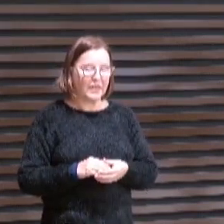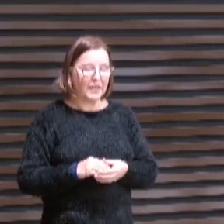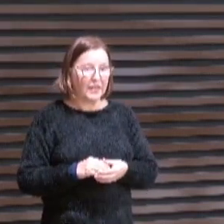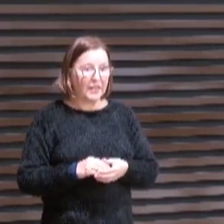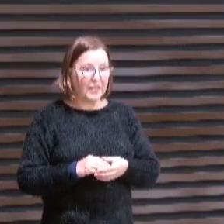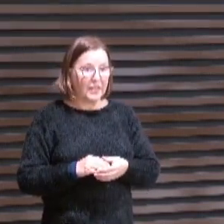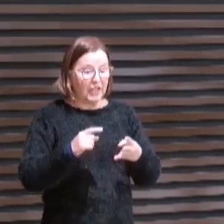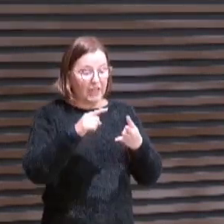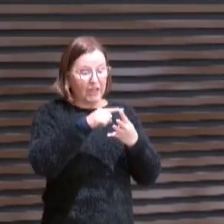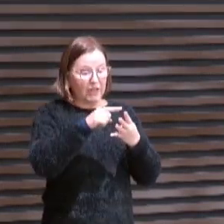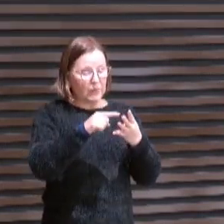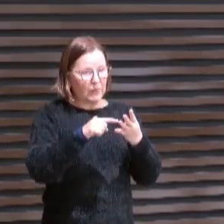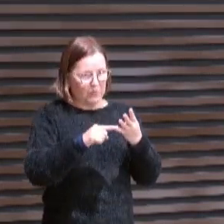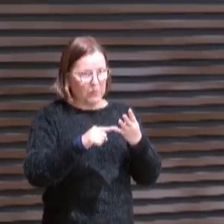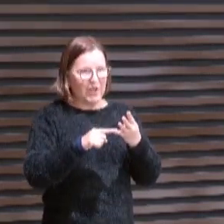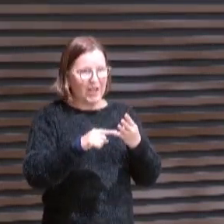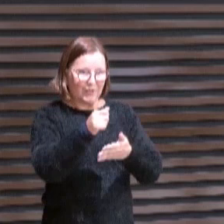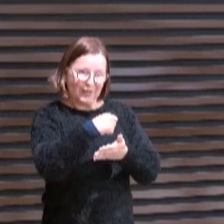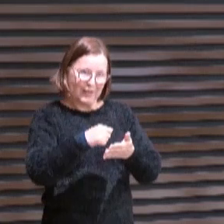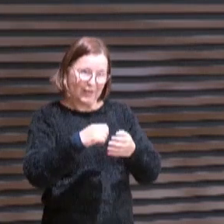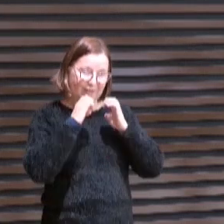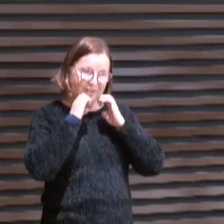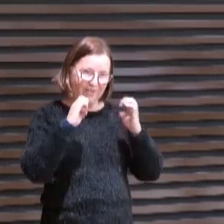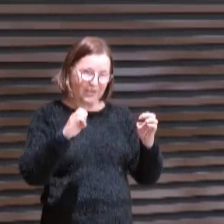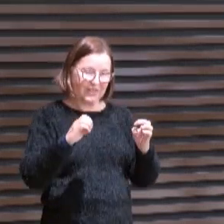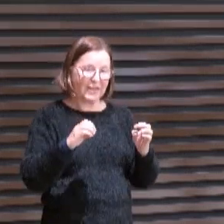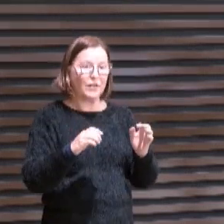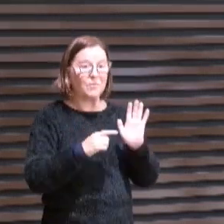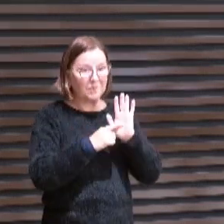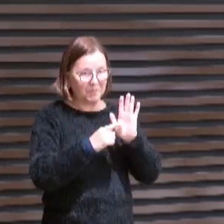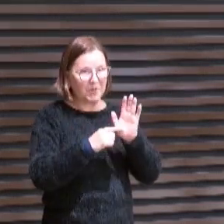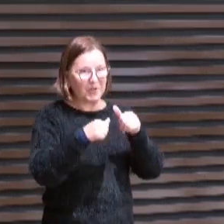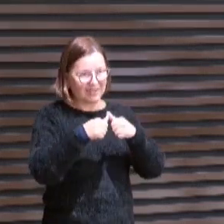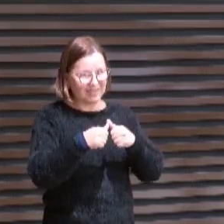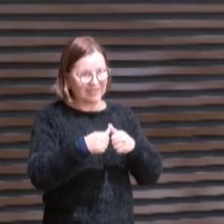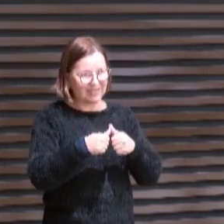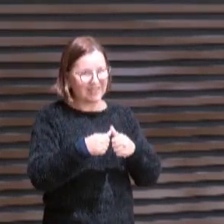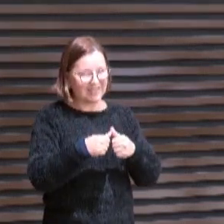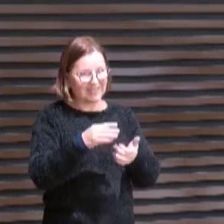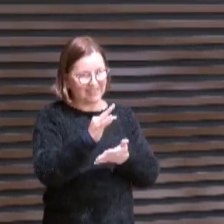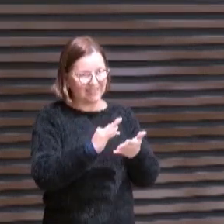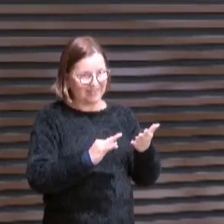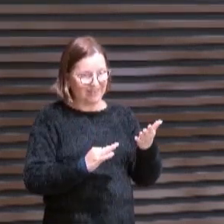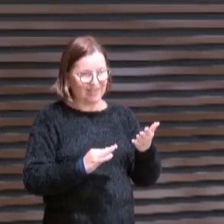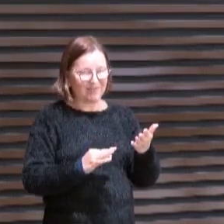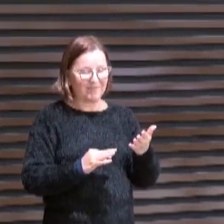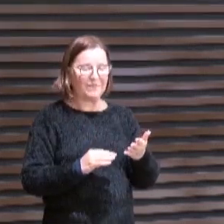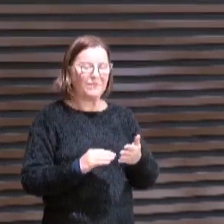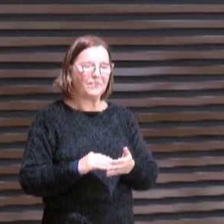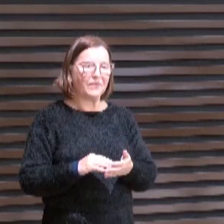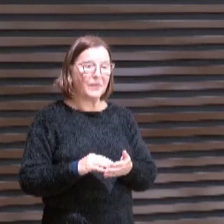evangelistas também descrevem isso para ressaltar os significados da cruz. Eu